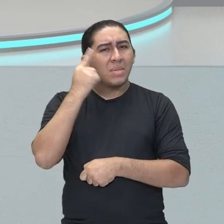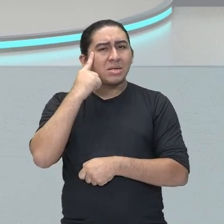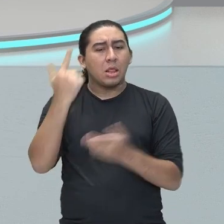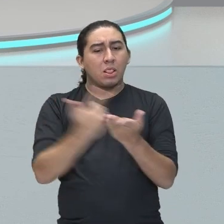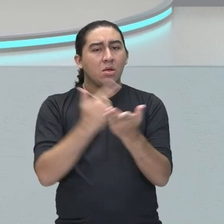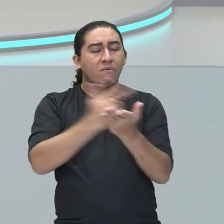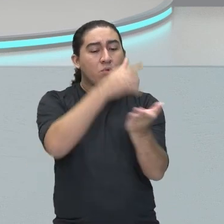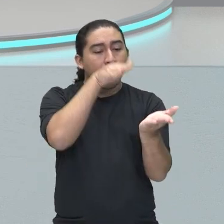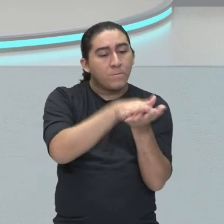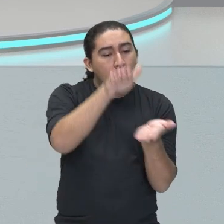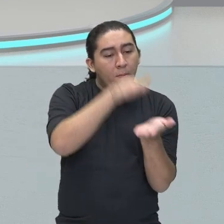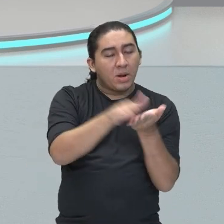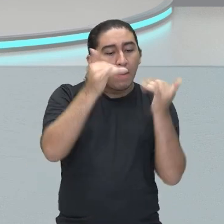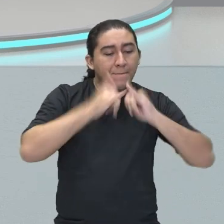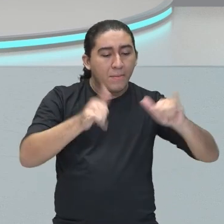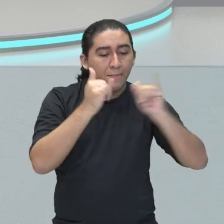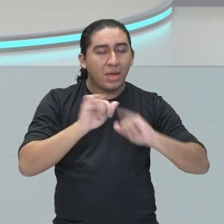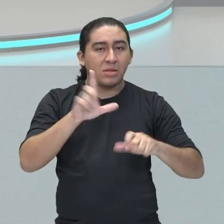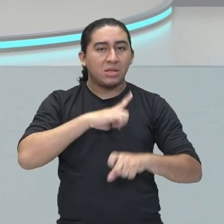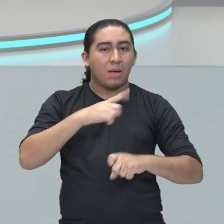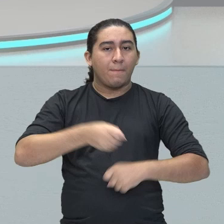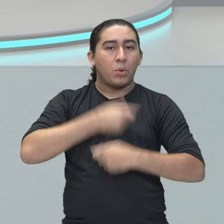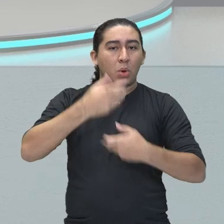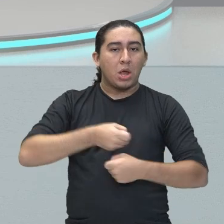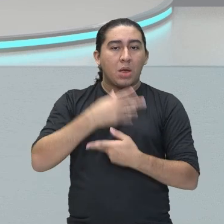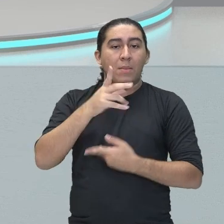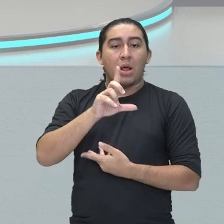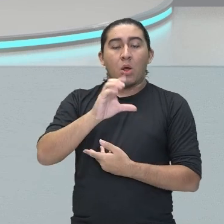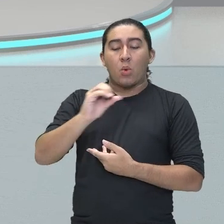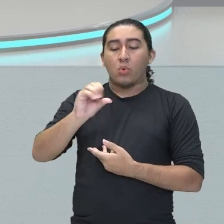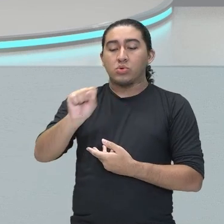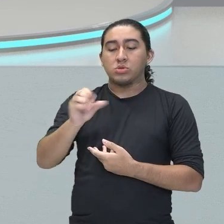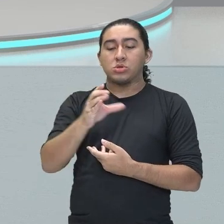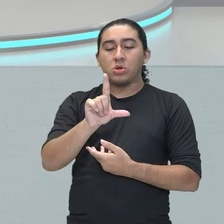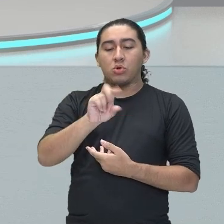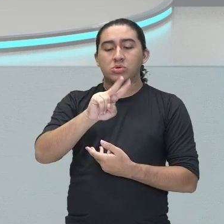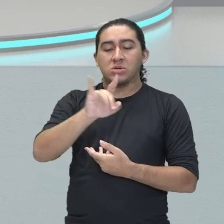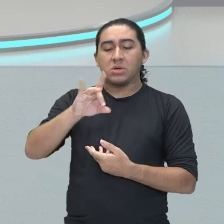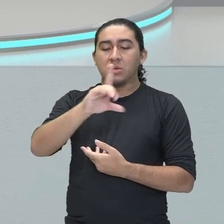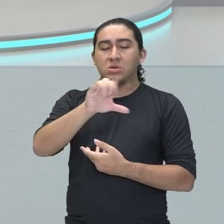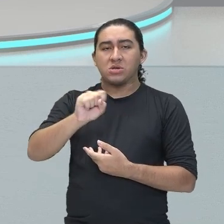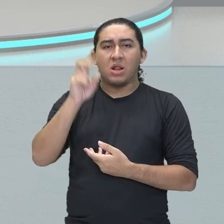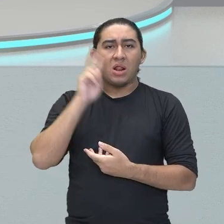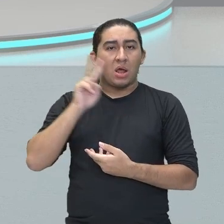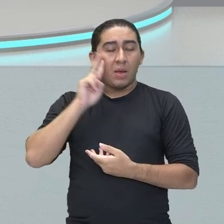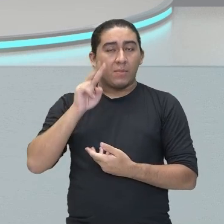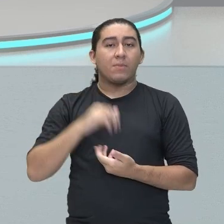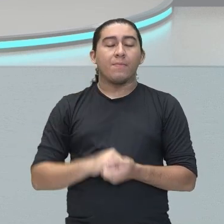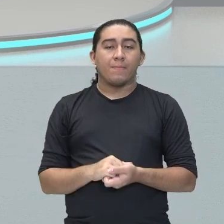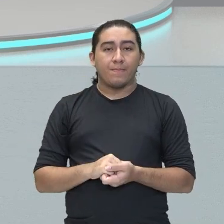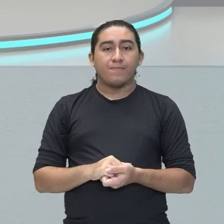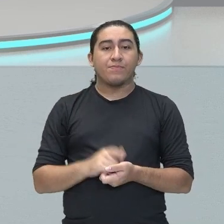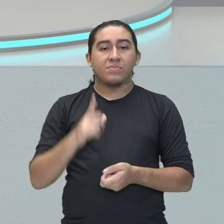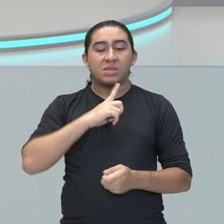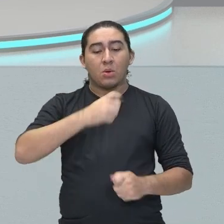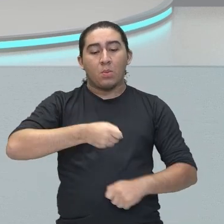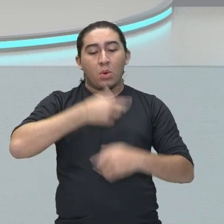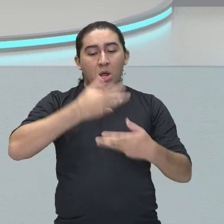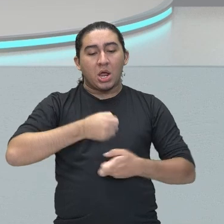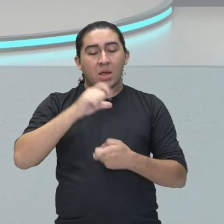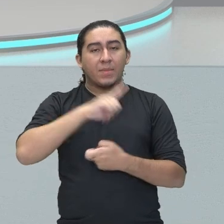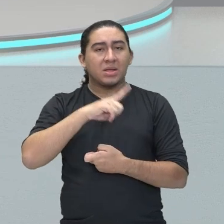poema épico Os Lusíadas. Lembra o que é poema épico? Um poema feito em capítulos, tem o herói,